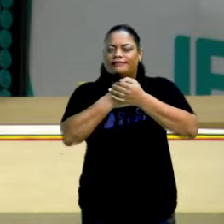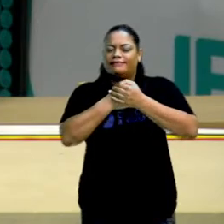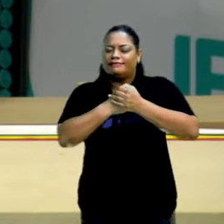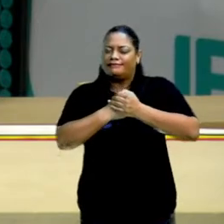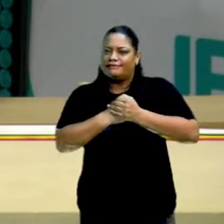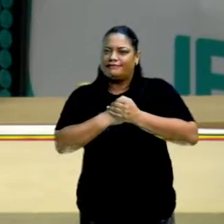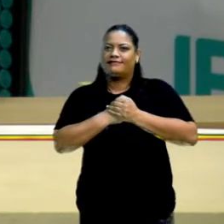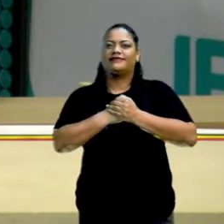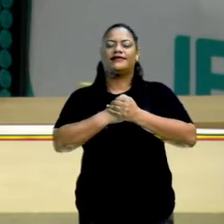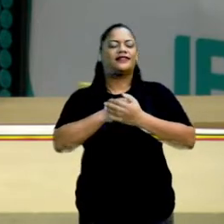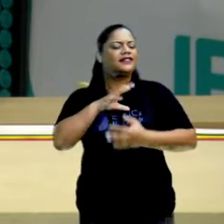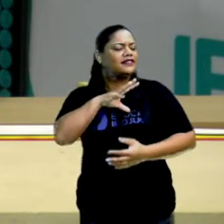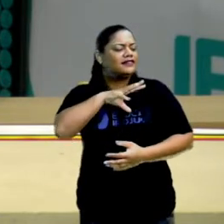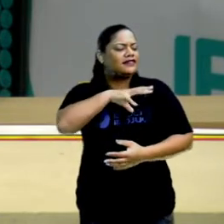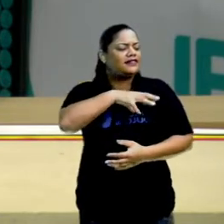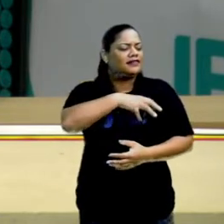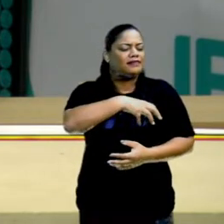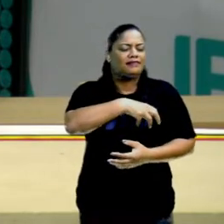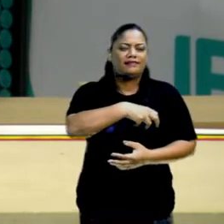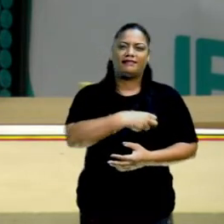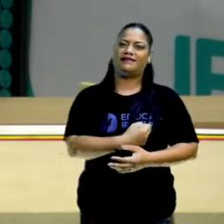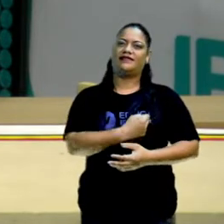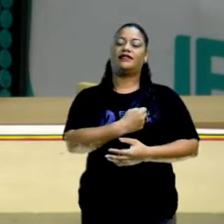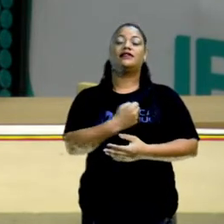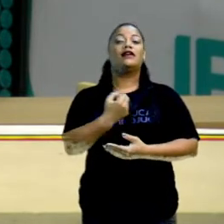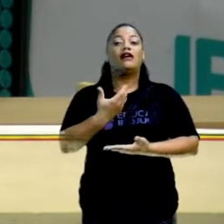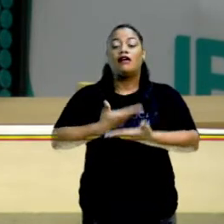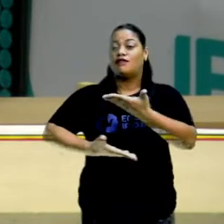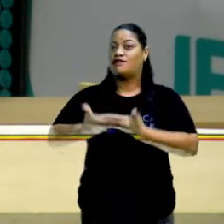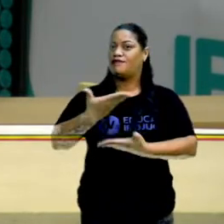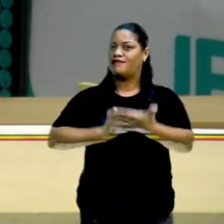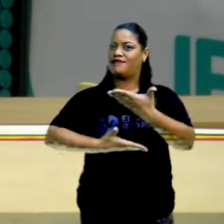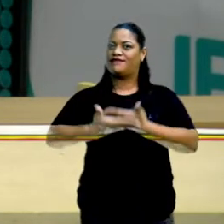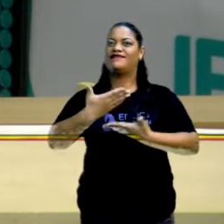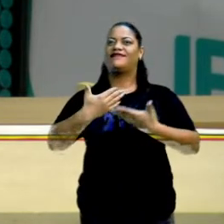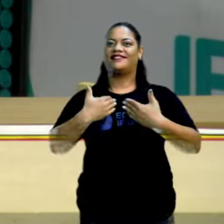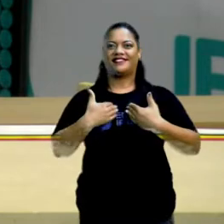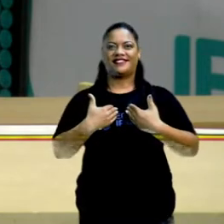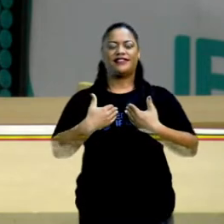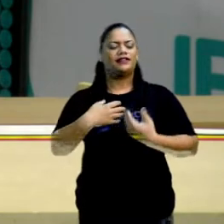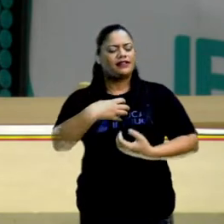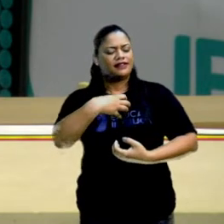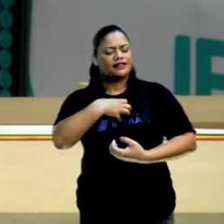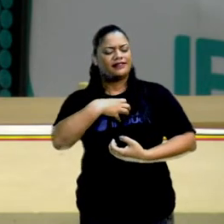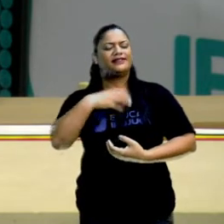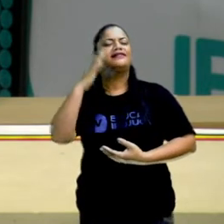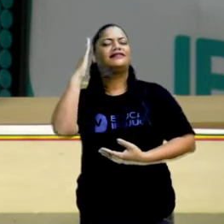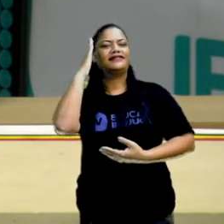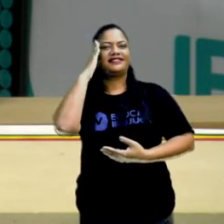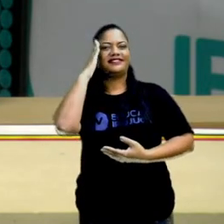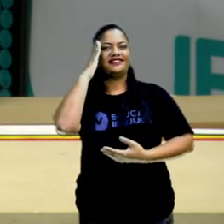muito, muito amado. Eles cuidam de mim e entendem os meus sentimentos.